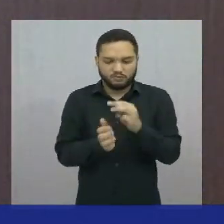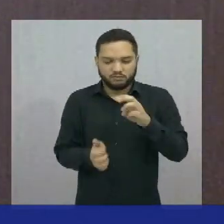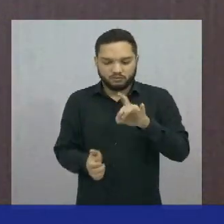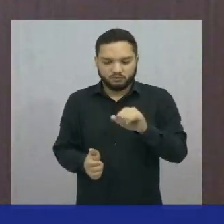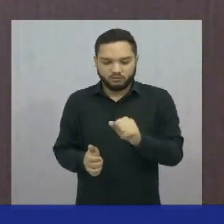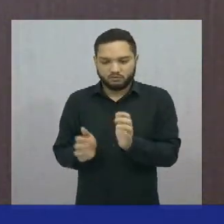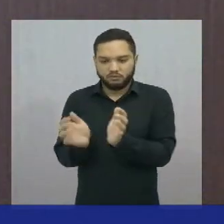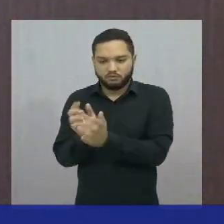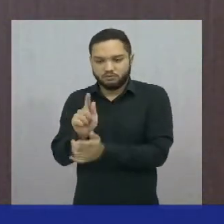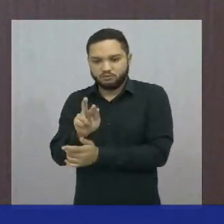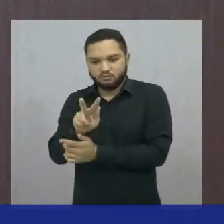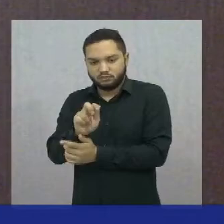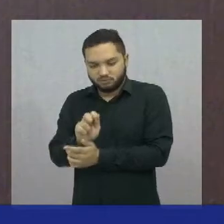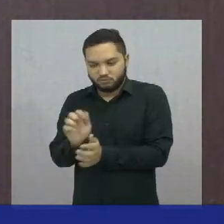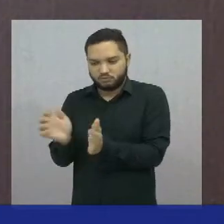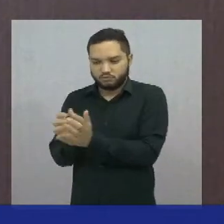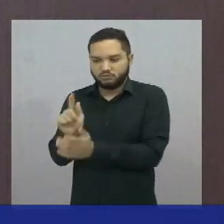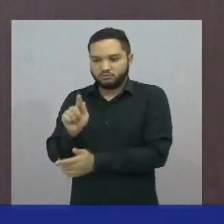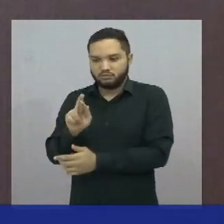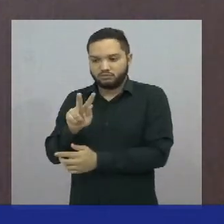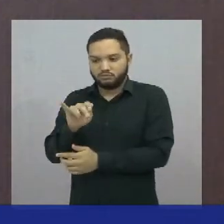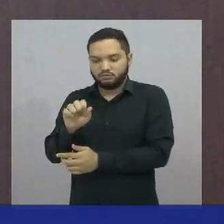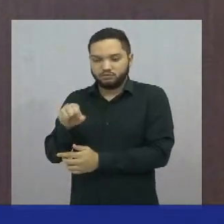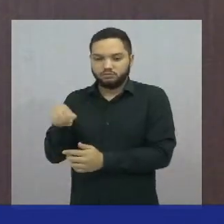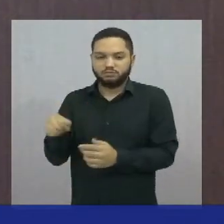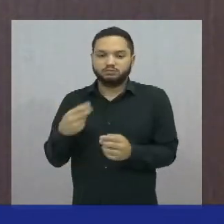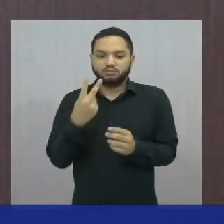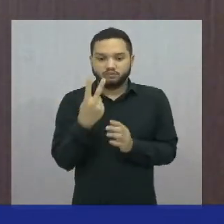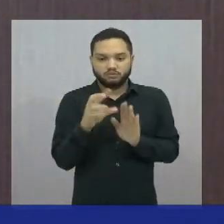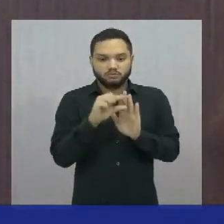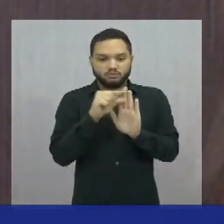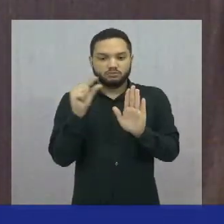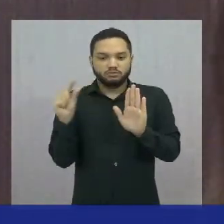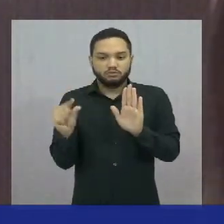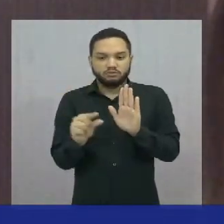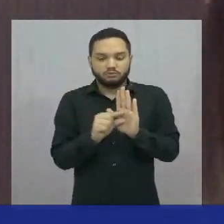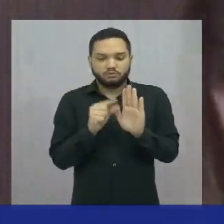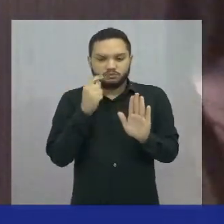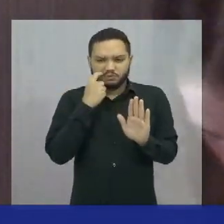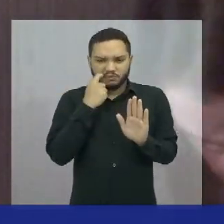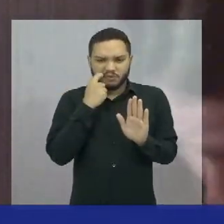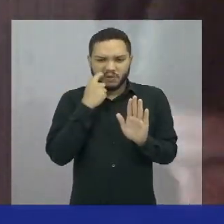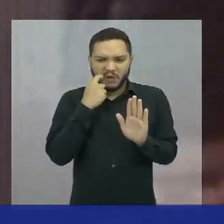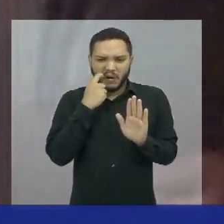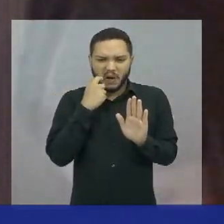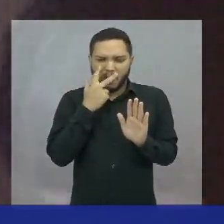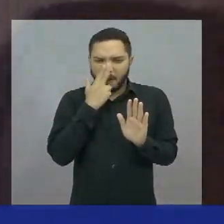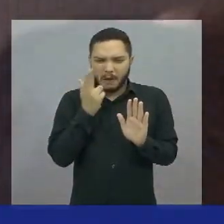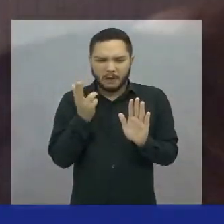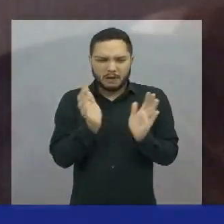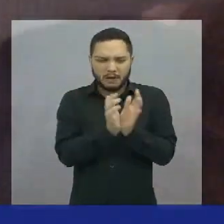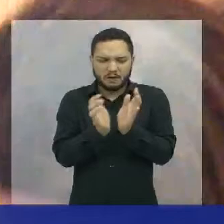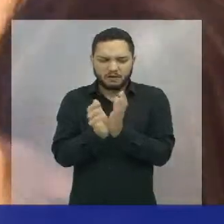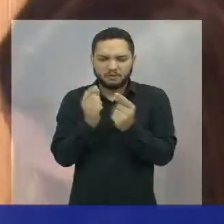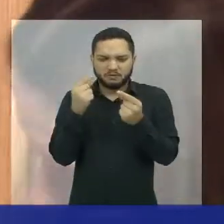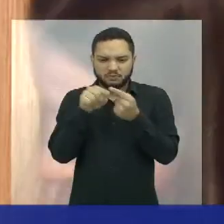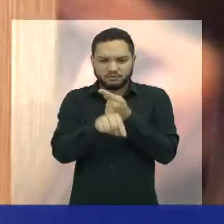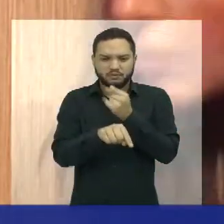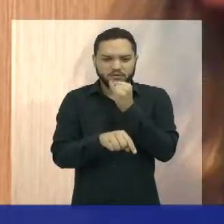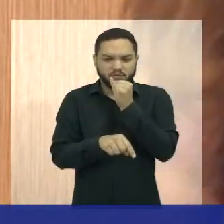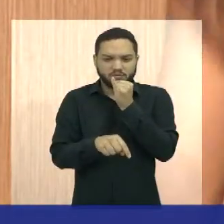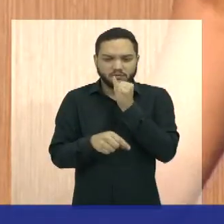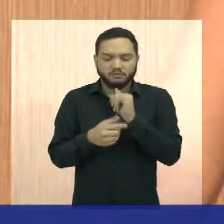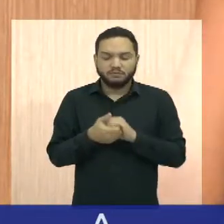grave, gravíssima. Tem 2 artigos que estão com uma classificação um pouco incompatíveis. Só exemplificar aqui